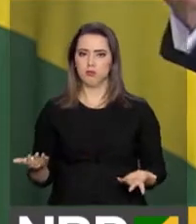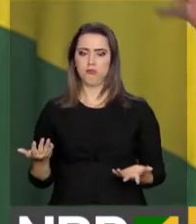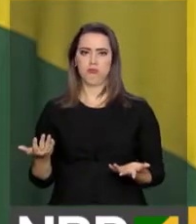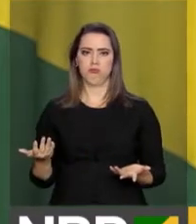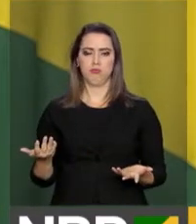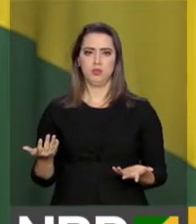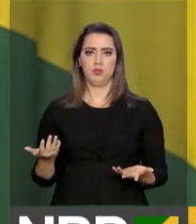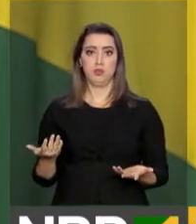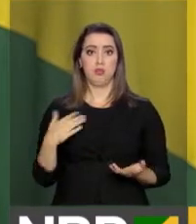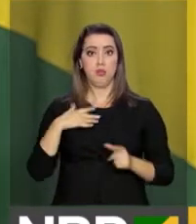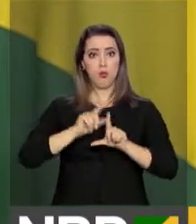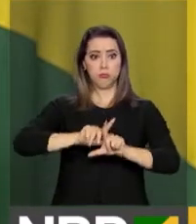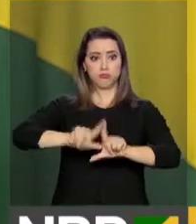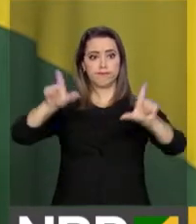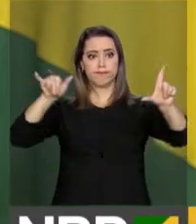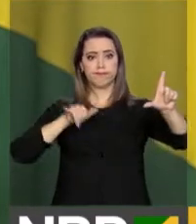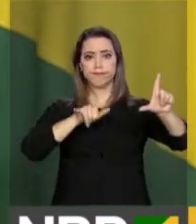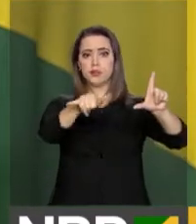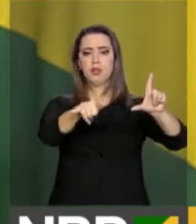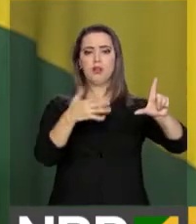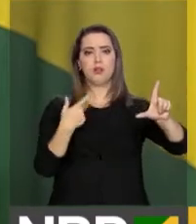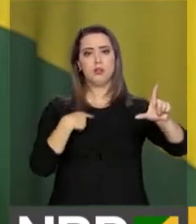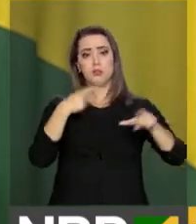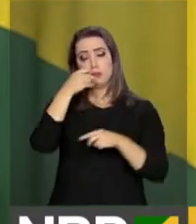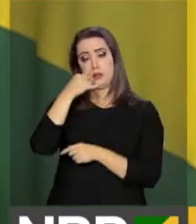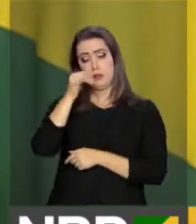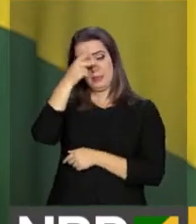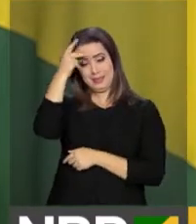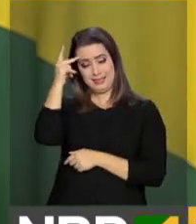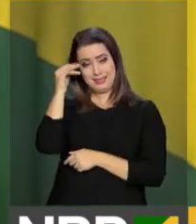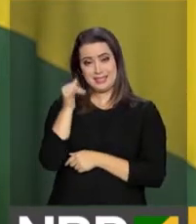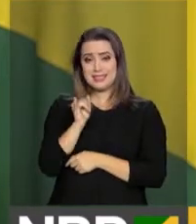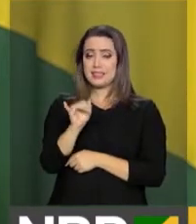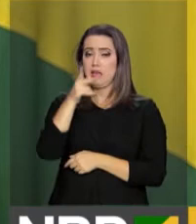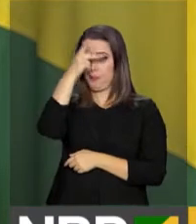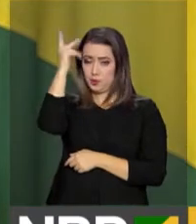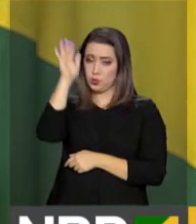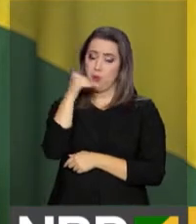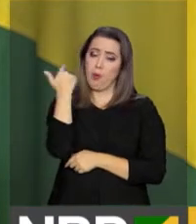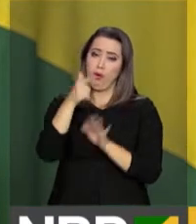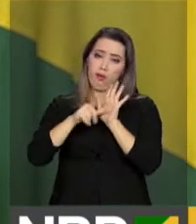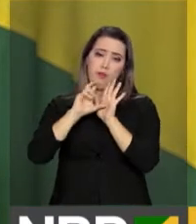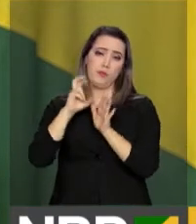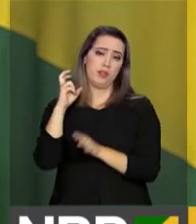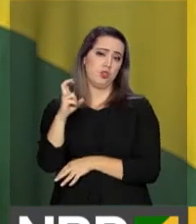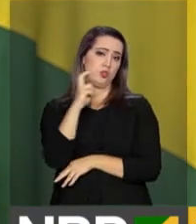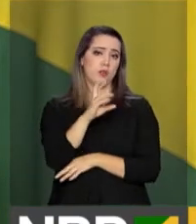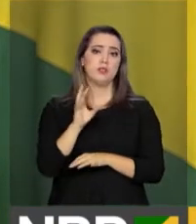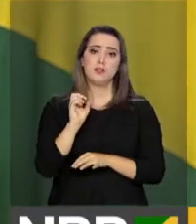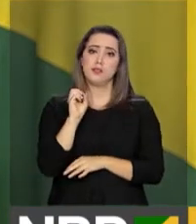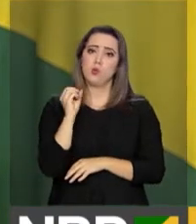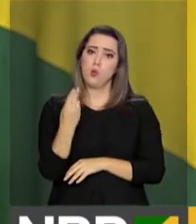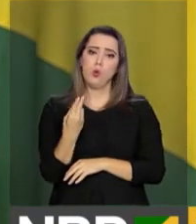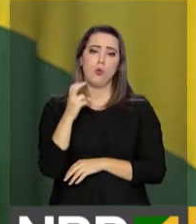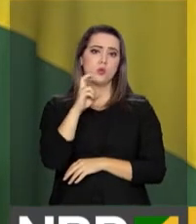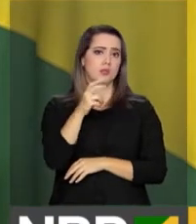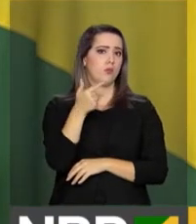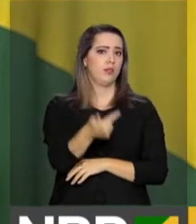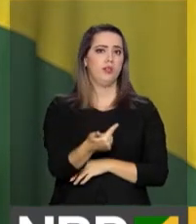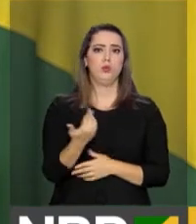tem no aeroporto ora só pessoa morrendo 55 anos né outros 52 se for mulher